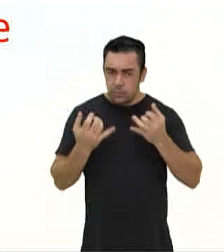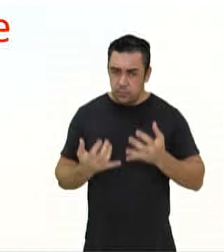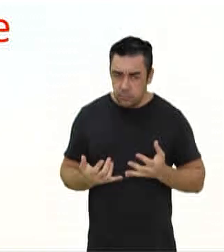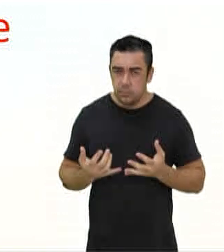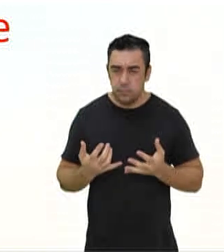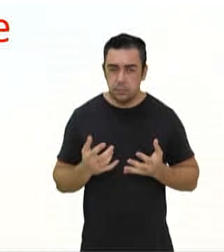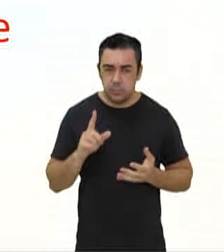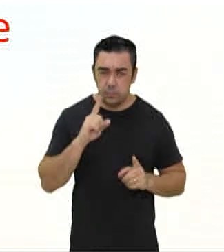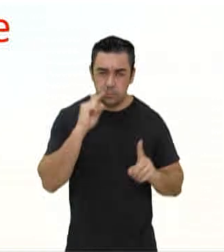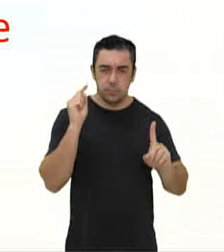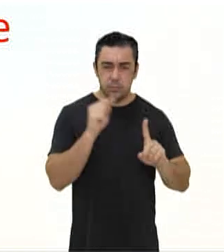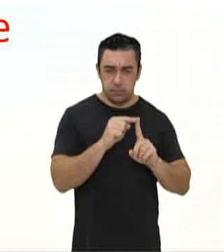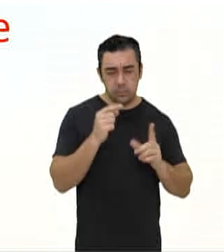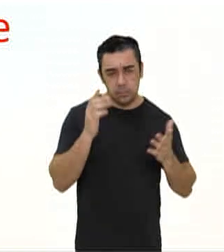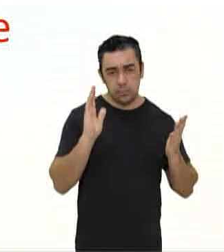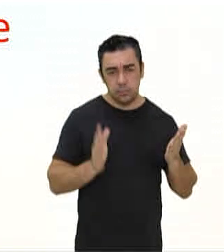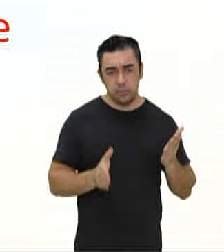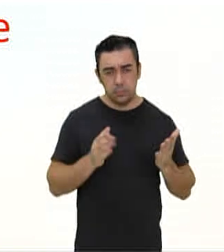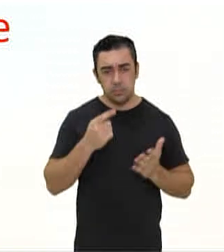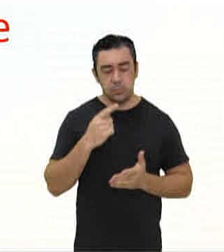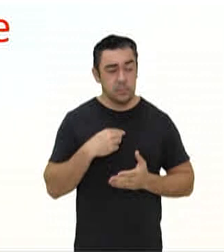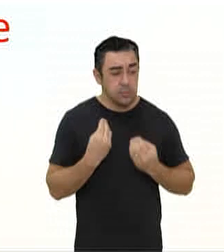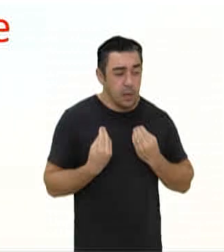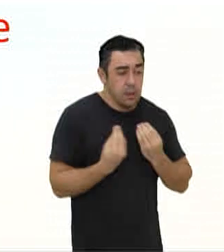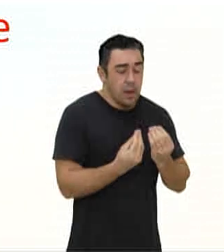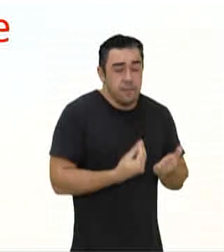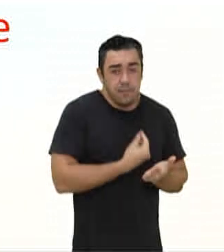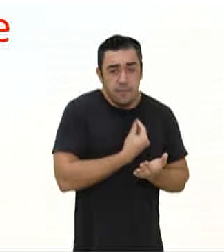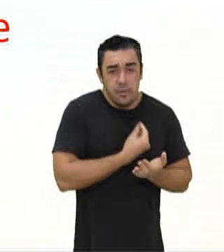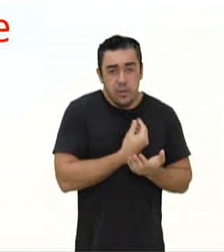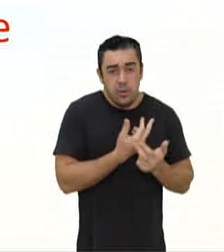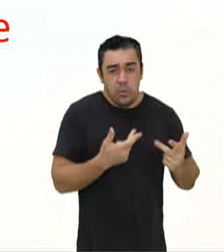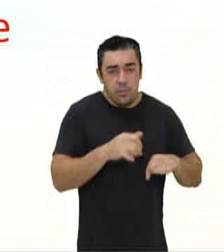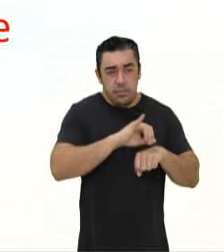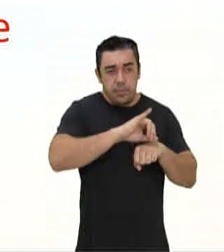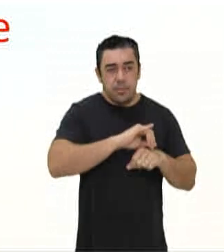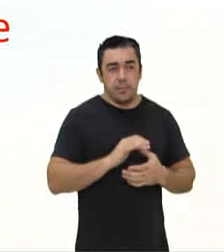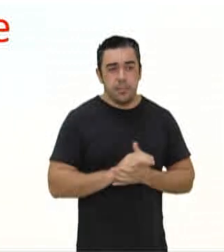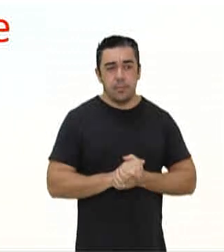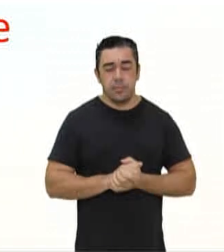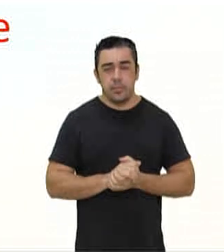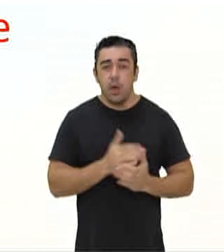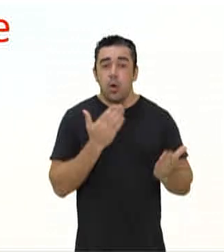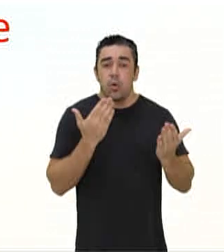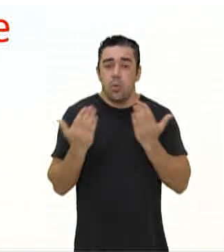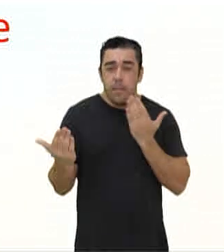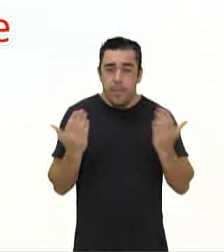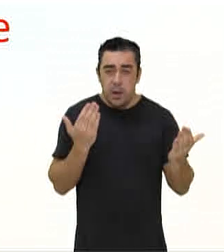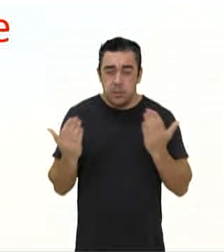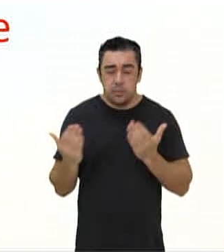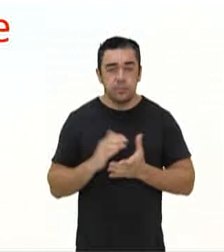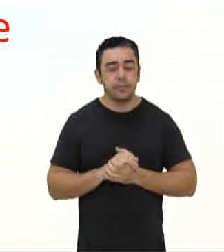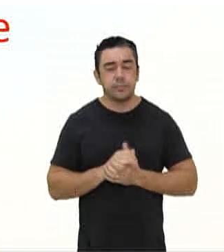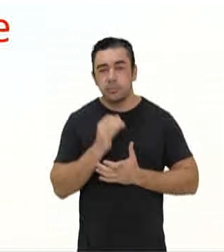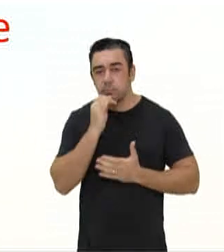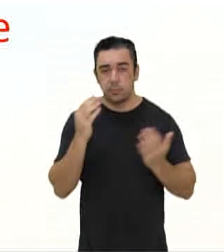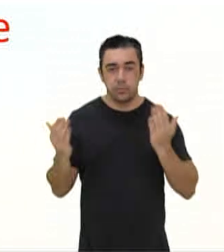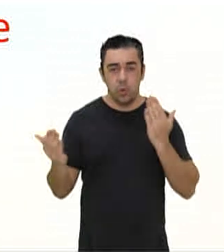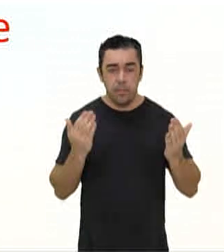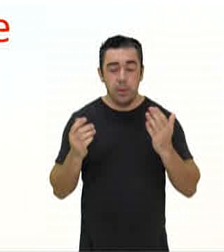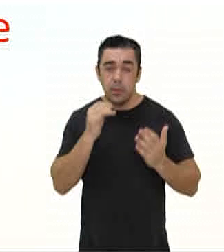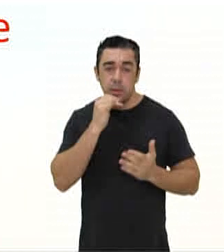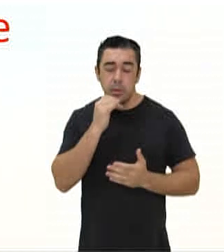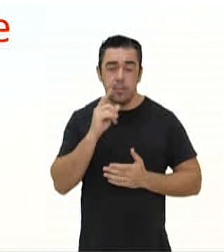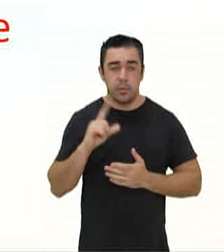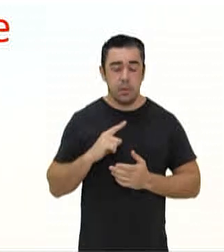mais objetiva, né? Então, dá vida a seres inanimados, né? Comparação. A comparação é